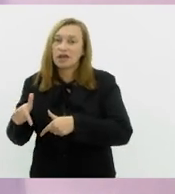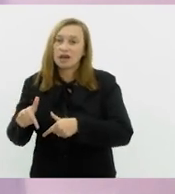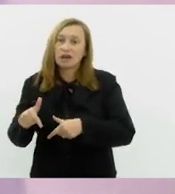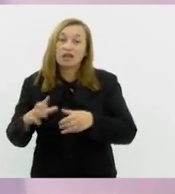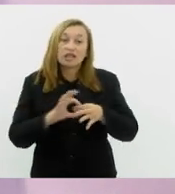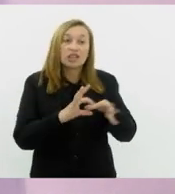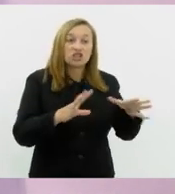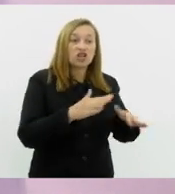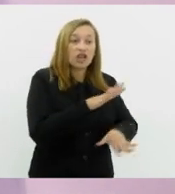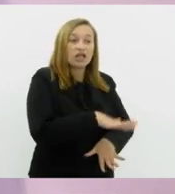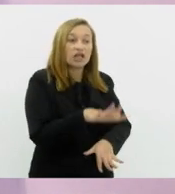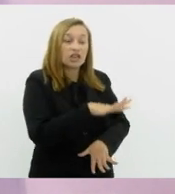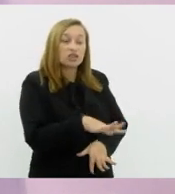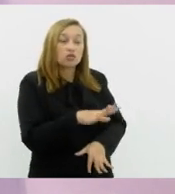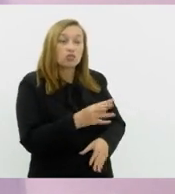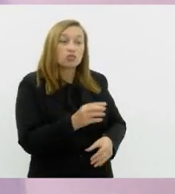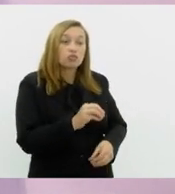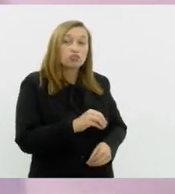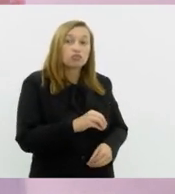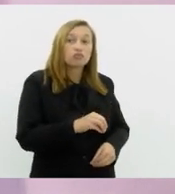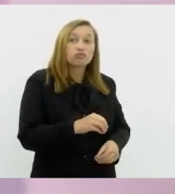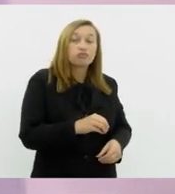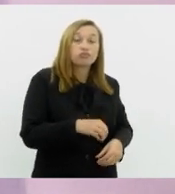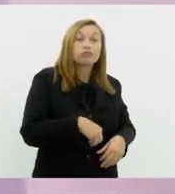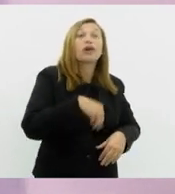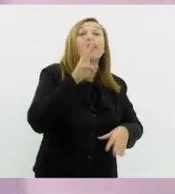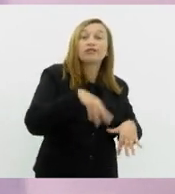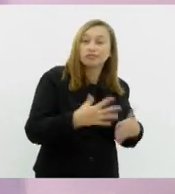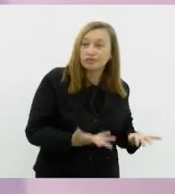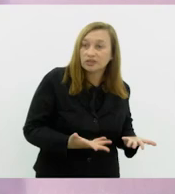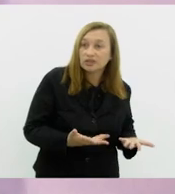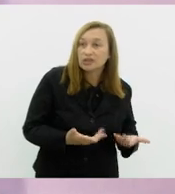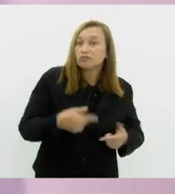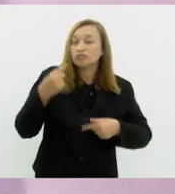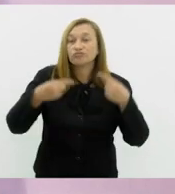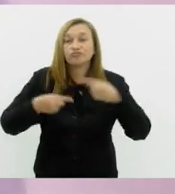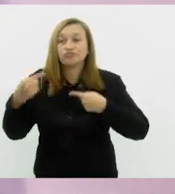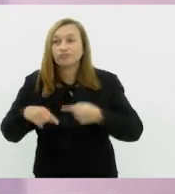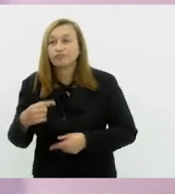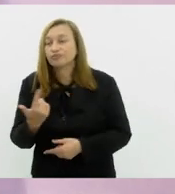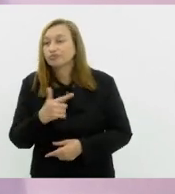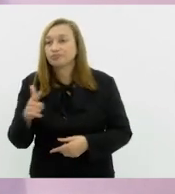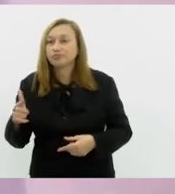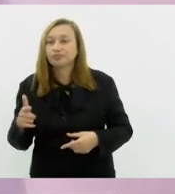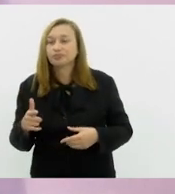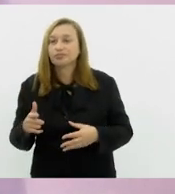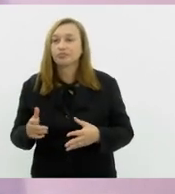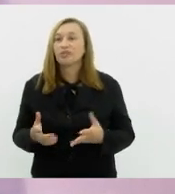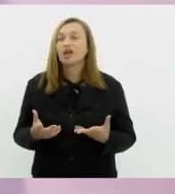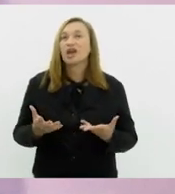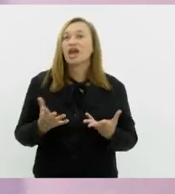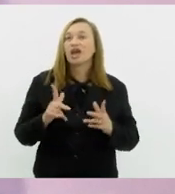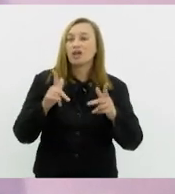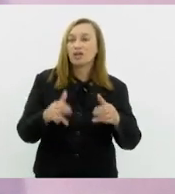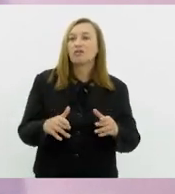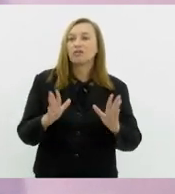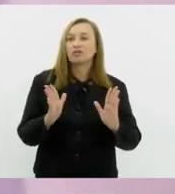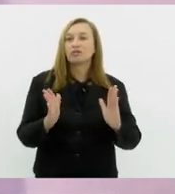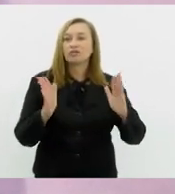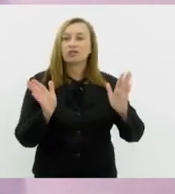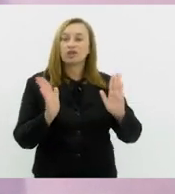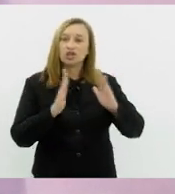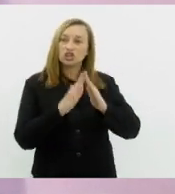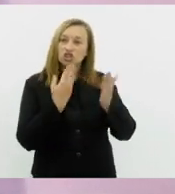criança? Então, esses são debates que não estão colocados. É como se fechar 20 escolas na Maré,